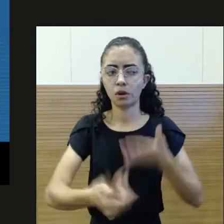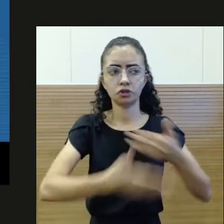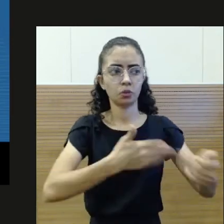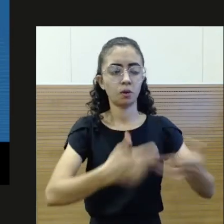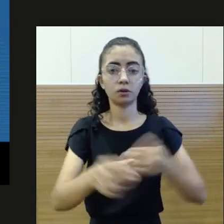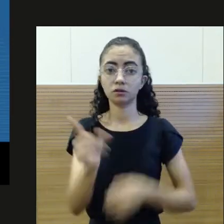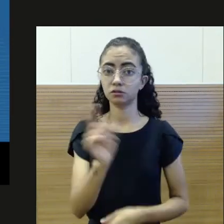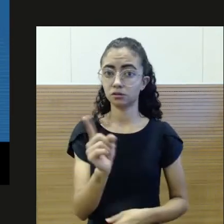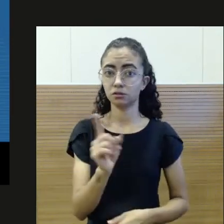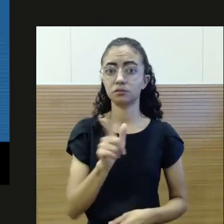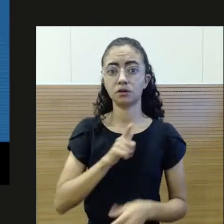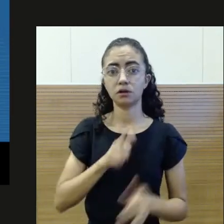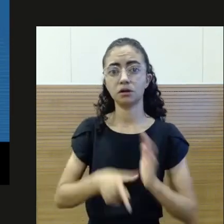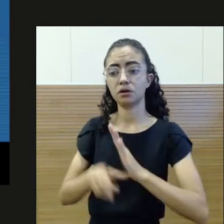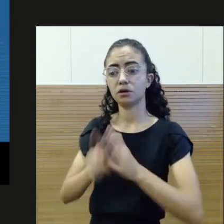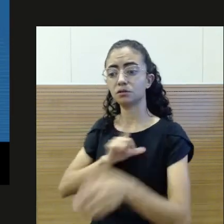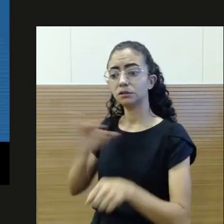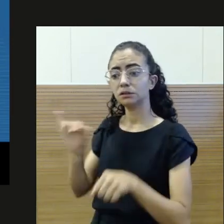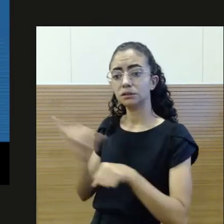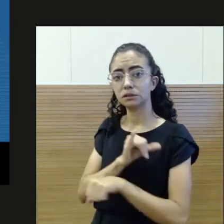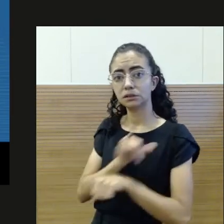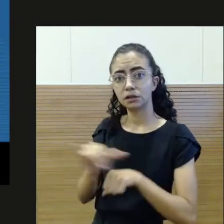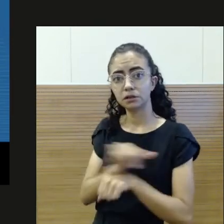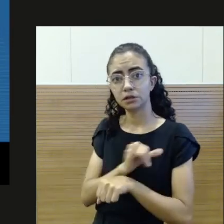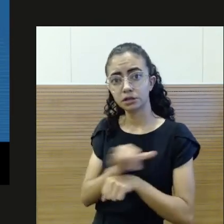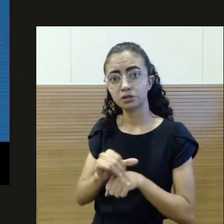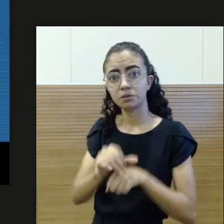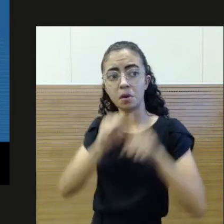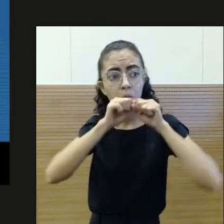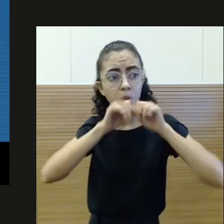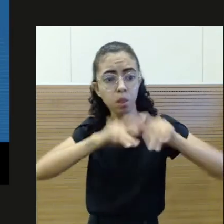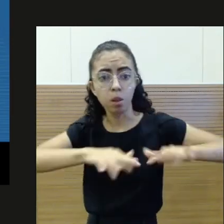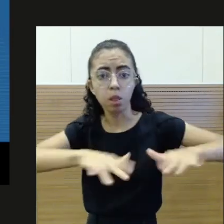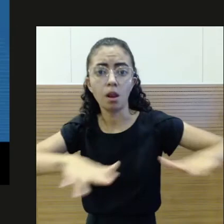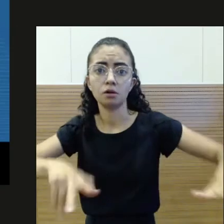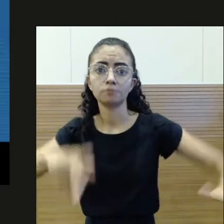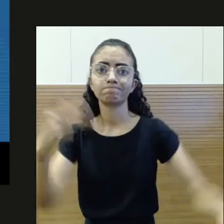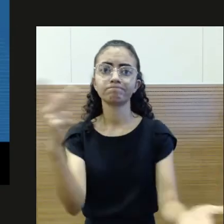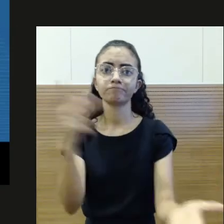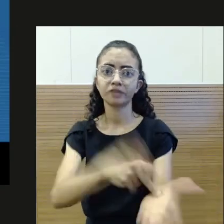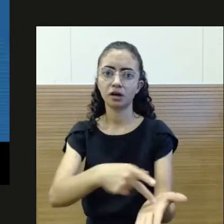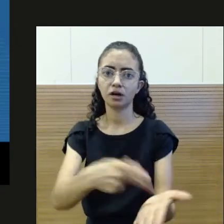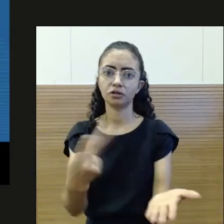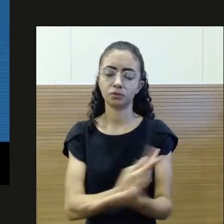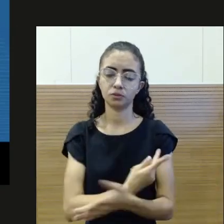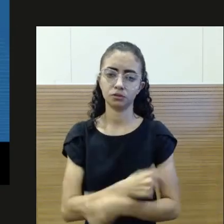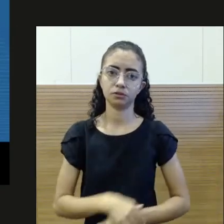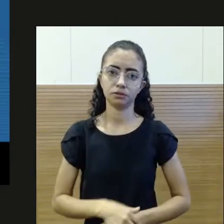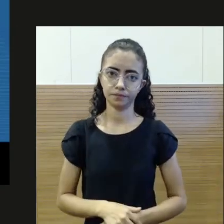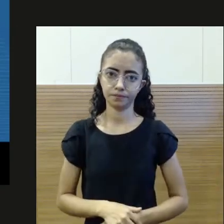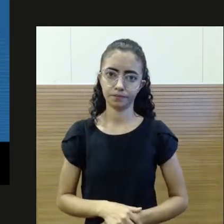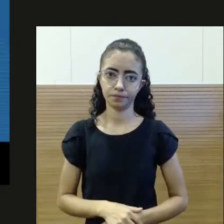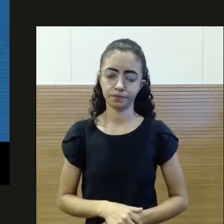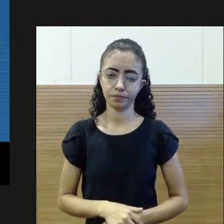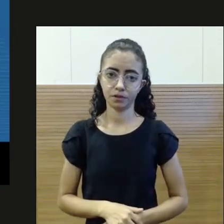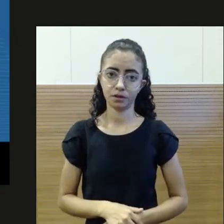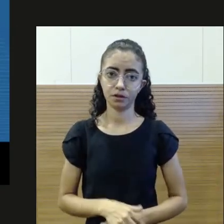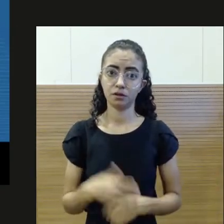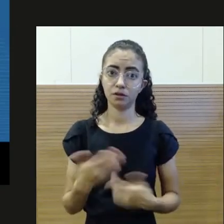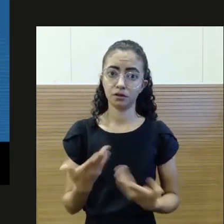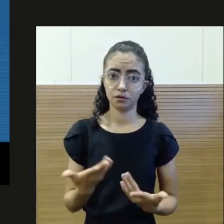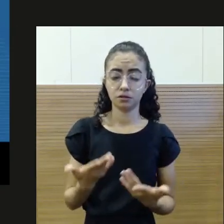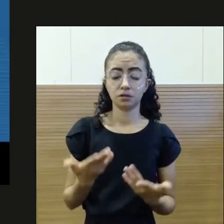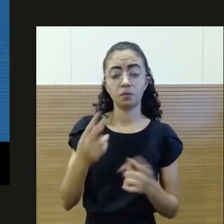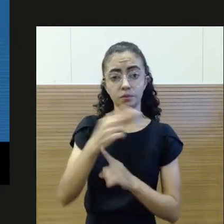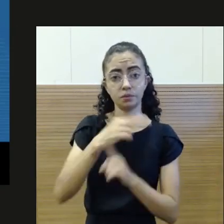existe toda uma estratégia para que essas epidemias aconteçam, para que essa expansão aconteça, tanto no